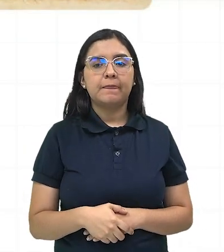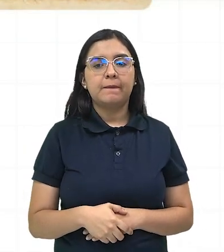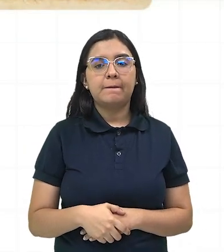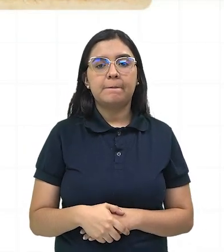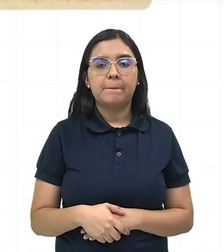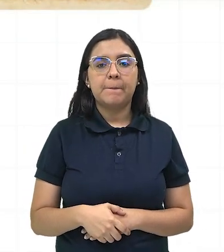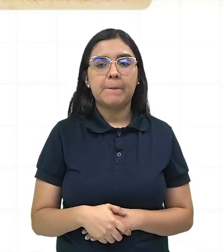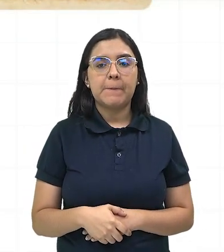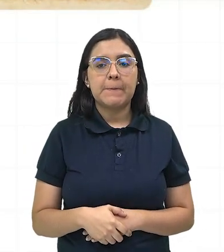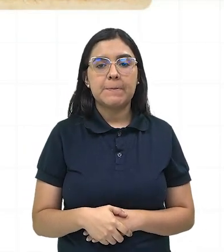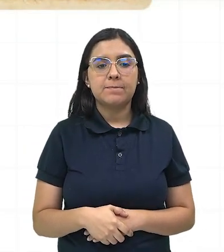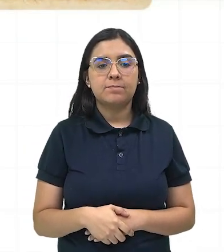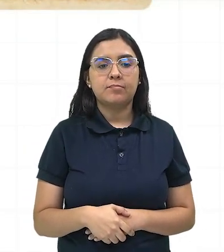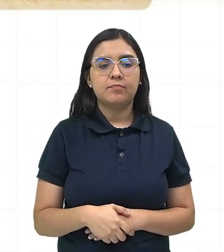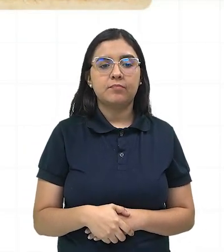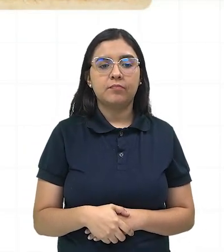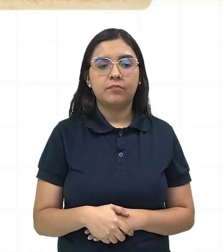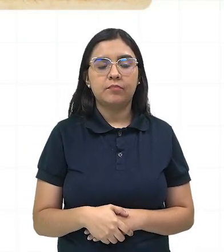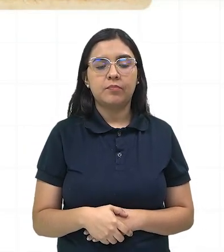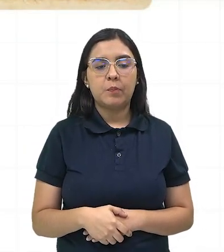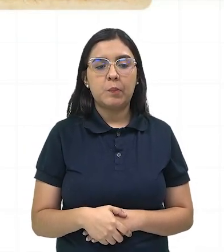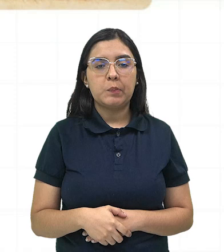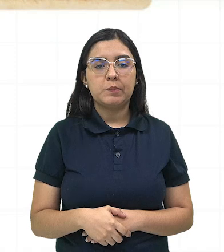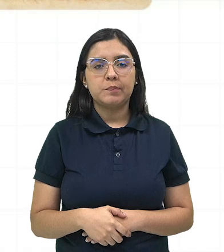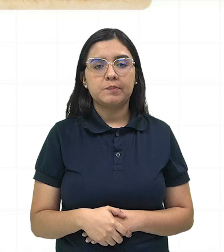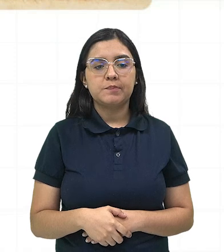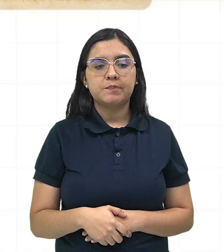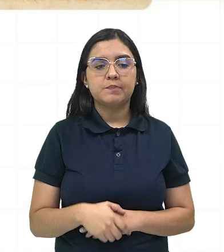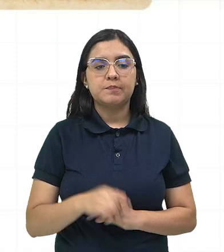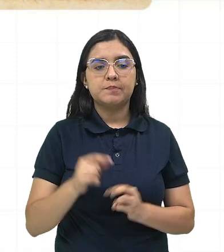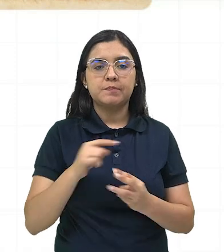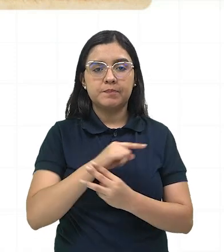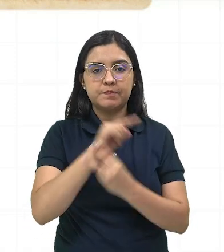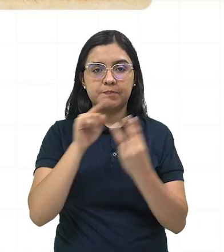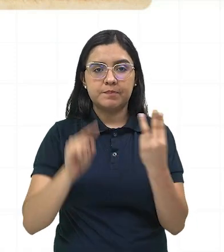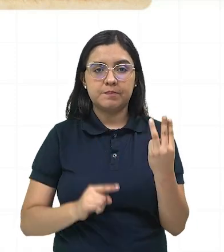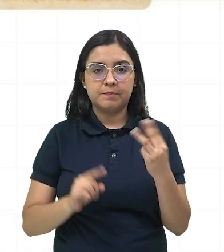hinduísmo ele trabalha a dimensão desses 3 deuses.